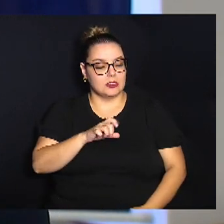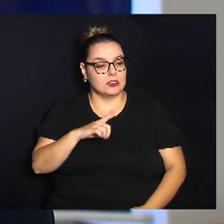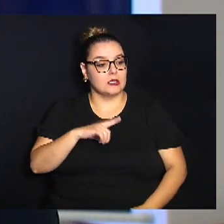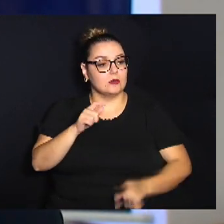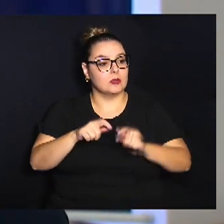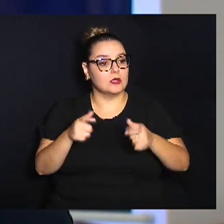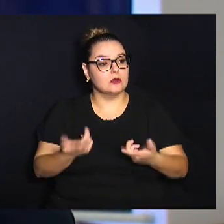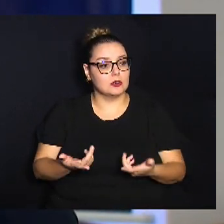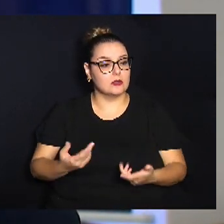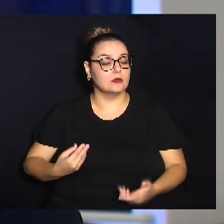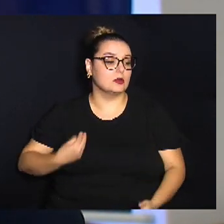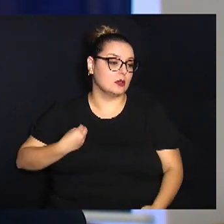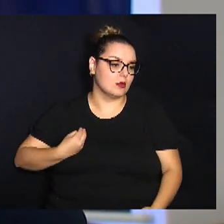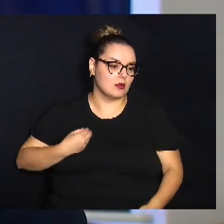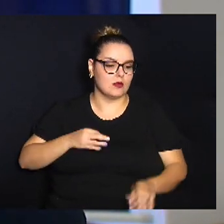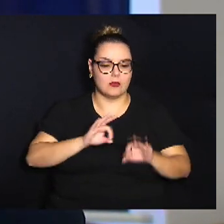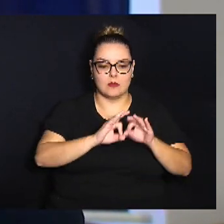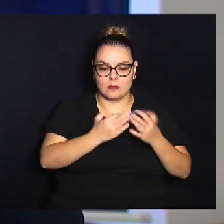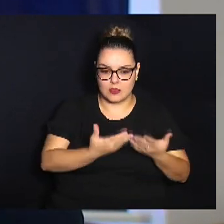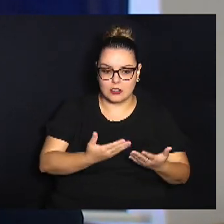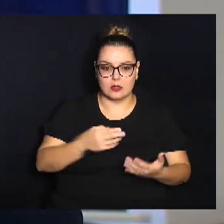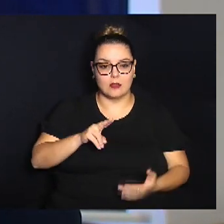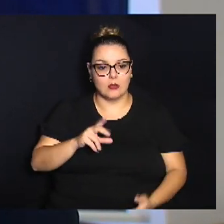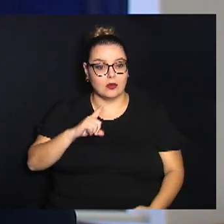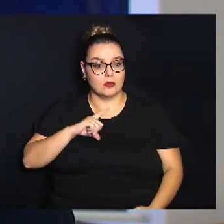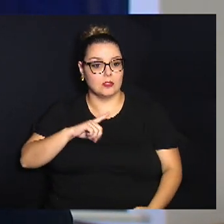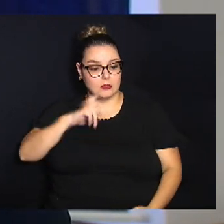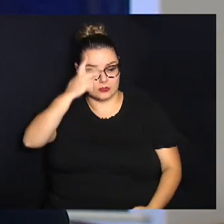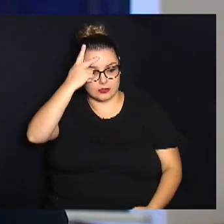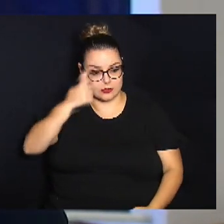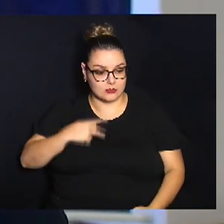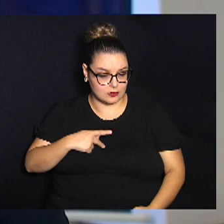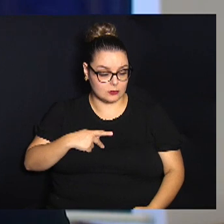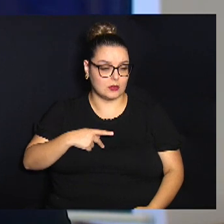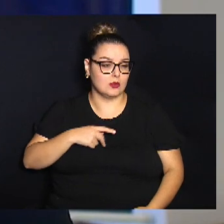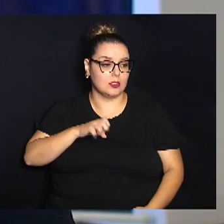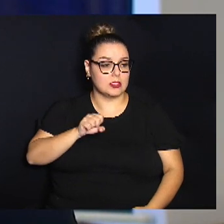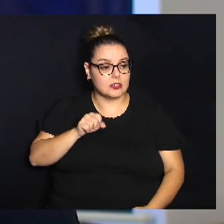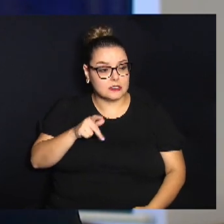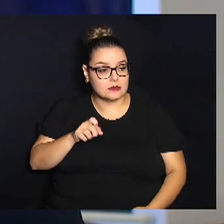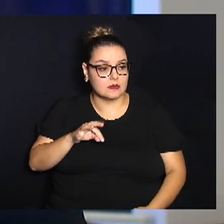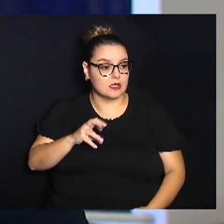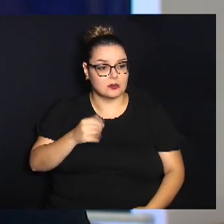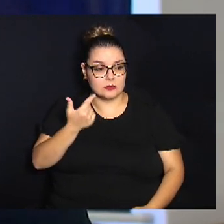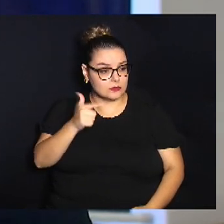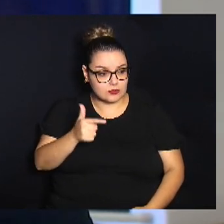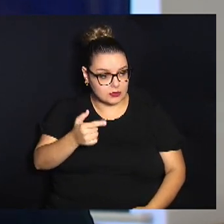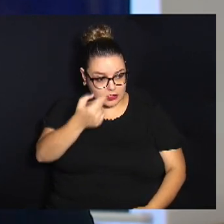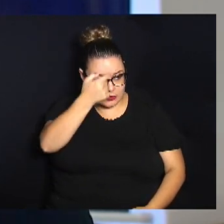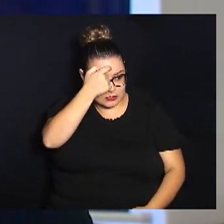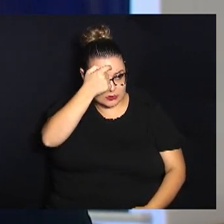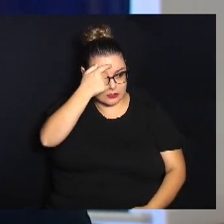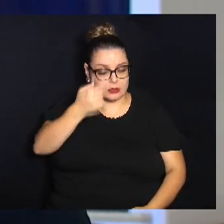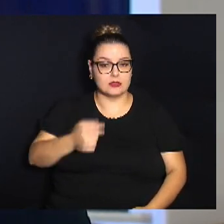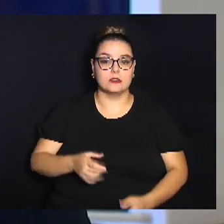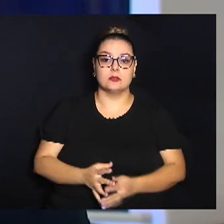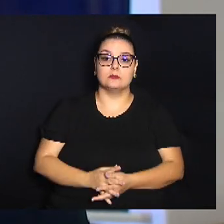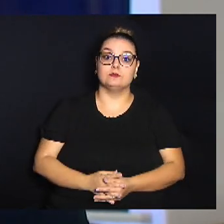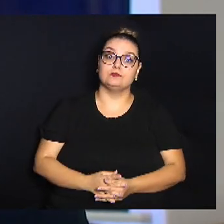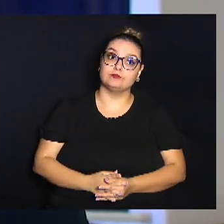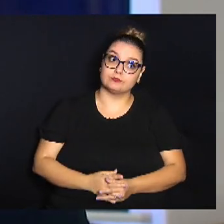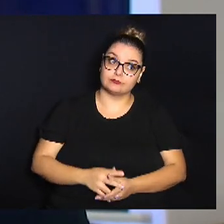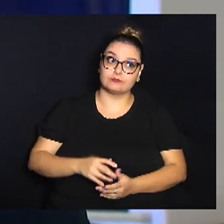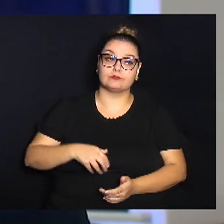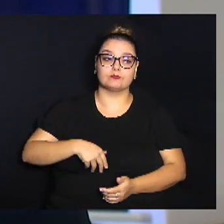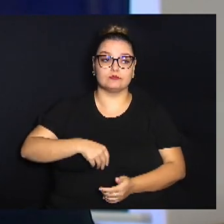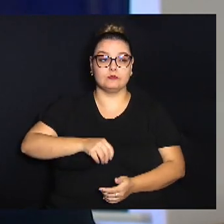por isso, ou tendo um familiar, ou tendo o próprio espectro, sem saber, sem ter essa consciência? Hoje a